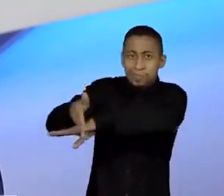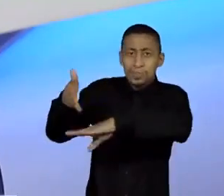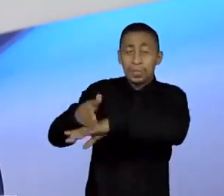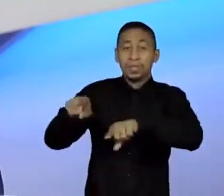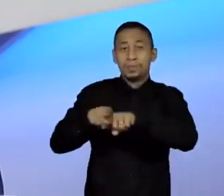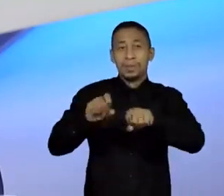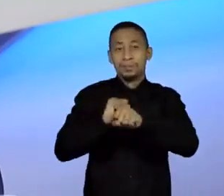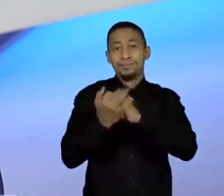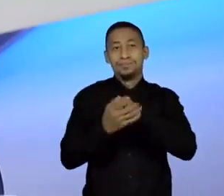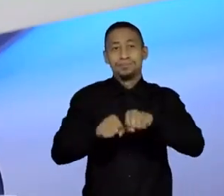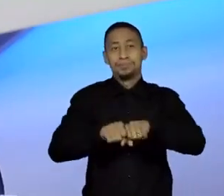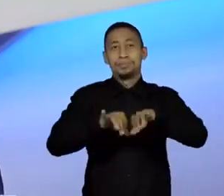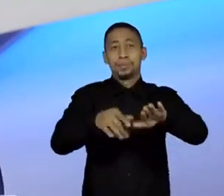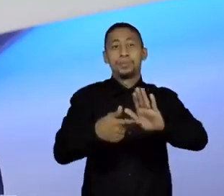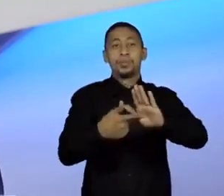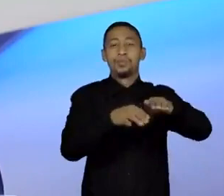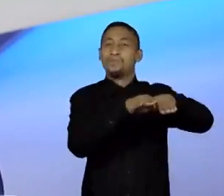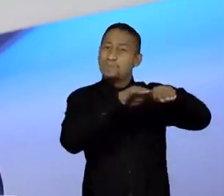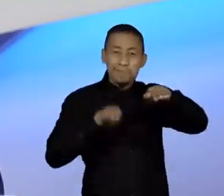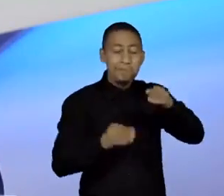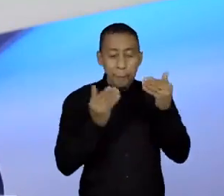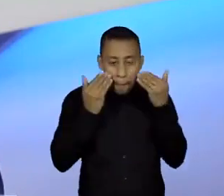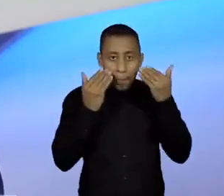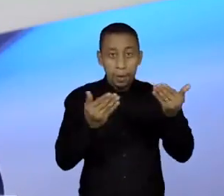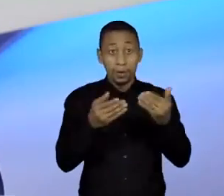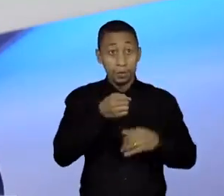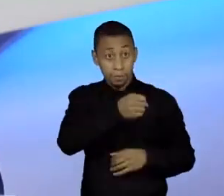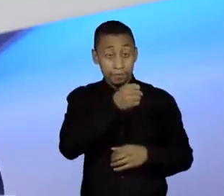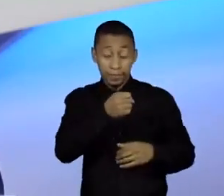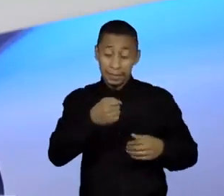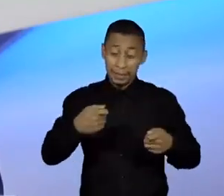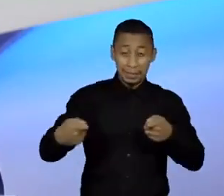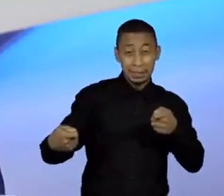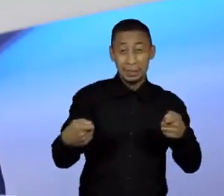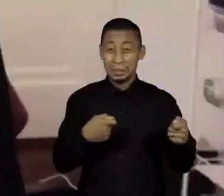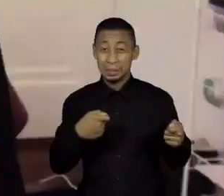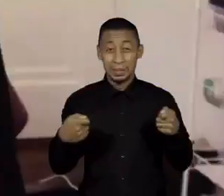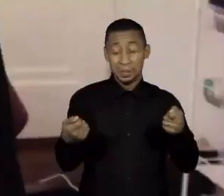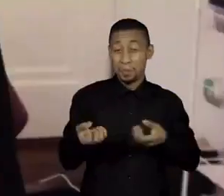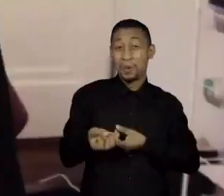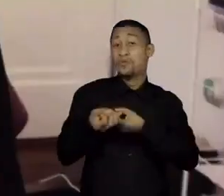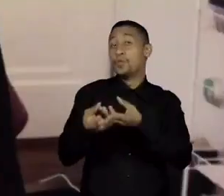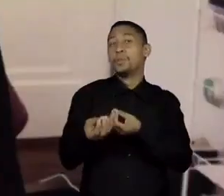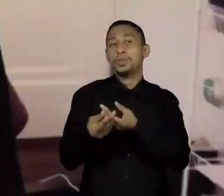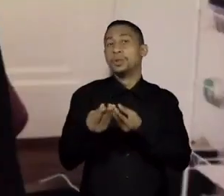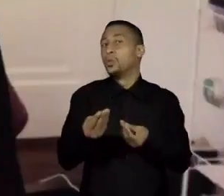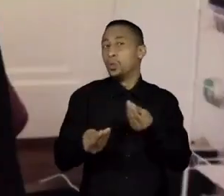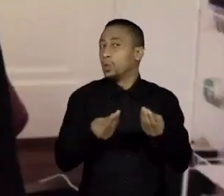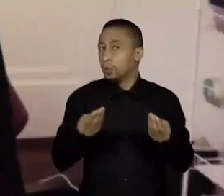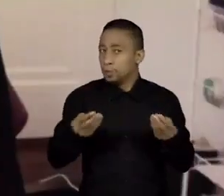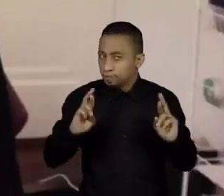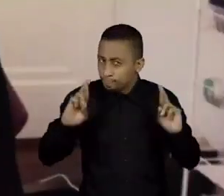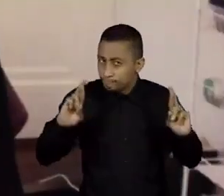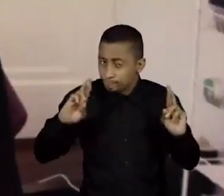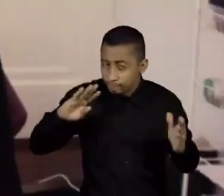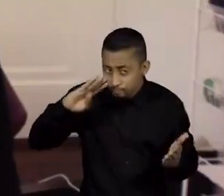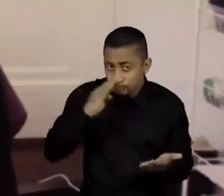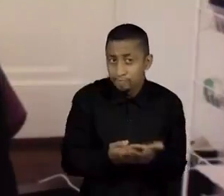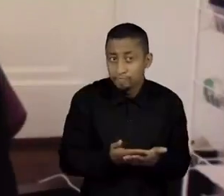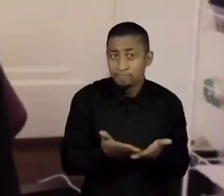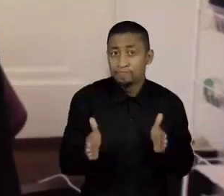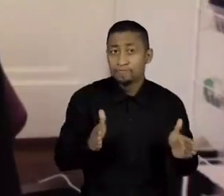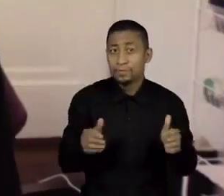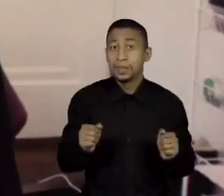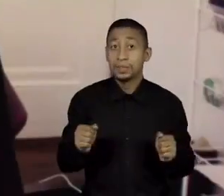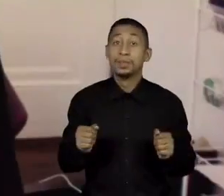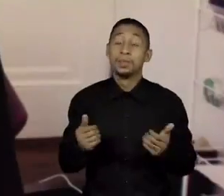coronavírus ressaltou as desigualdades e o jornalismo vive numa guerra contínua com desinformação. Como ser otimista nesse cenário? It's a